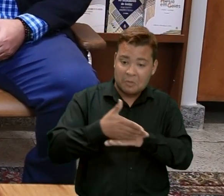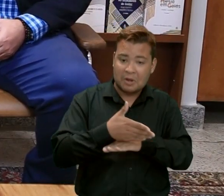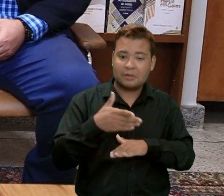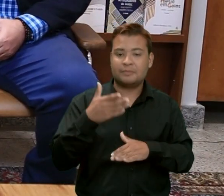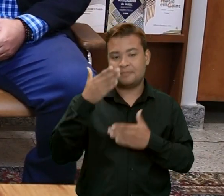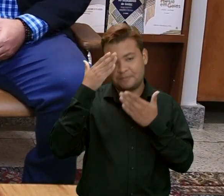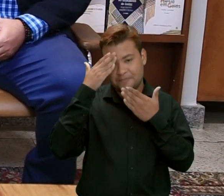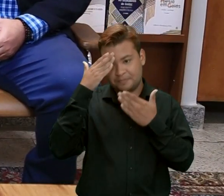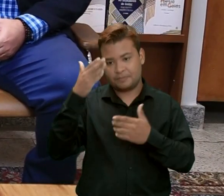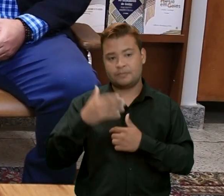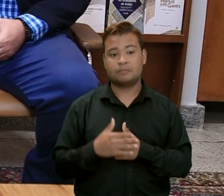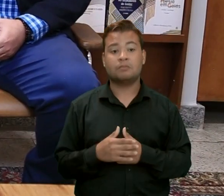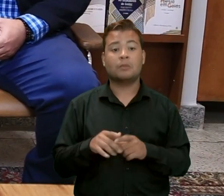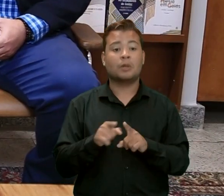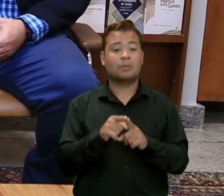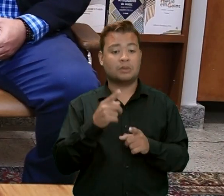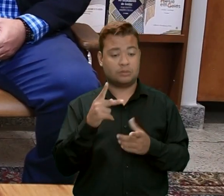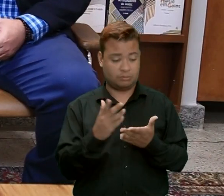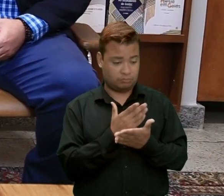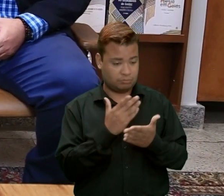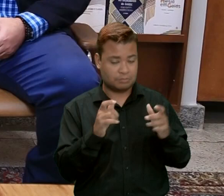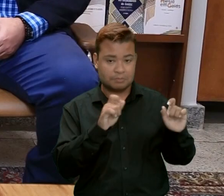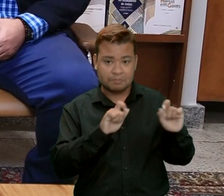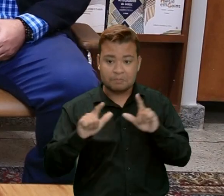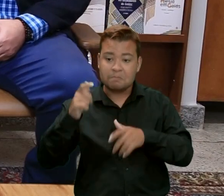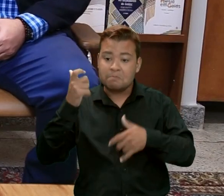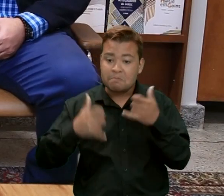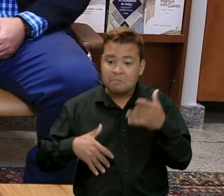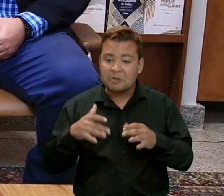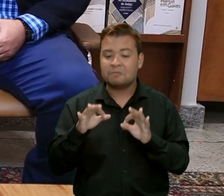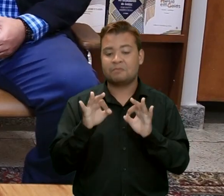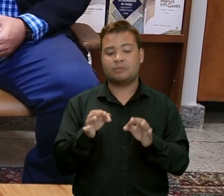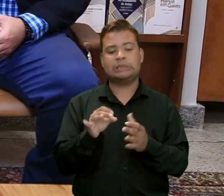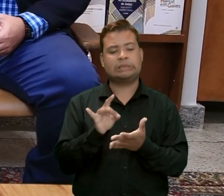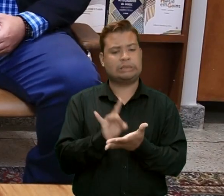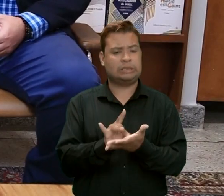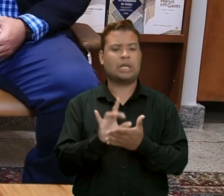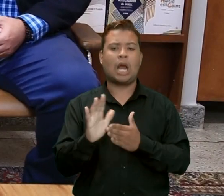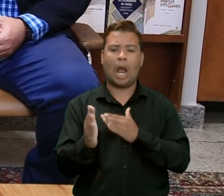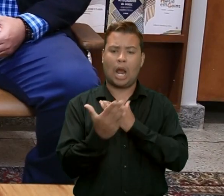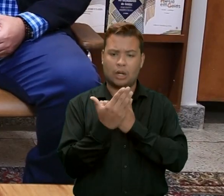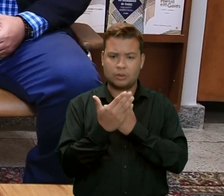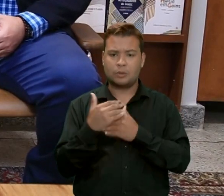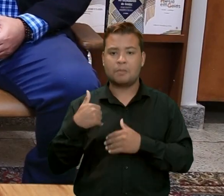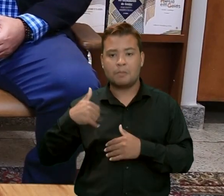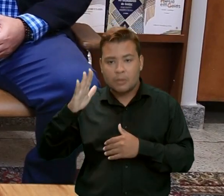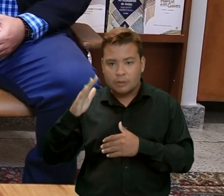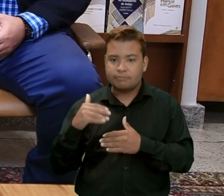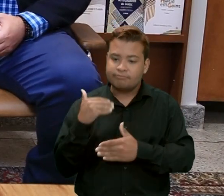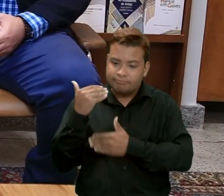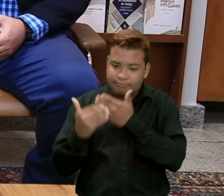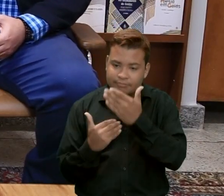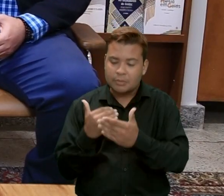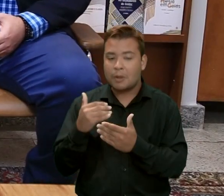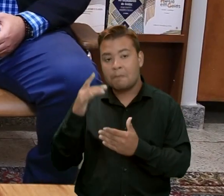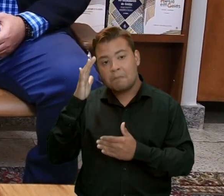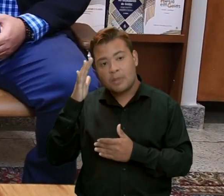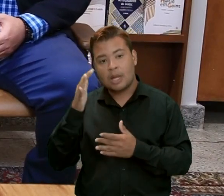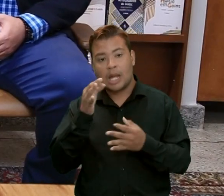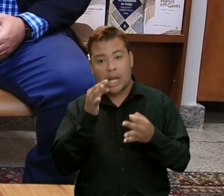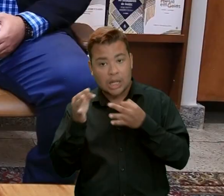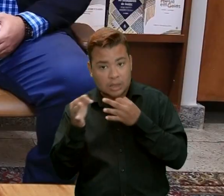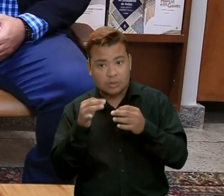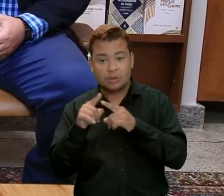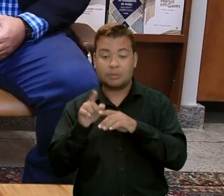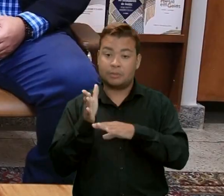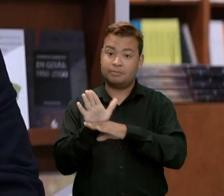a gente e apresentar essa obra que com certeza vai nos ajudar aí a desenvolver mais esse pensamento crítico e trazer esse